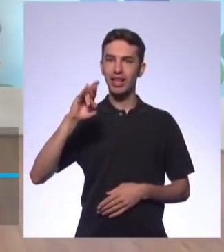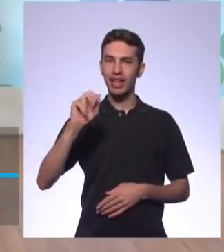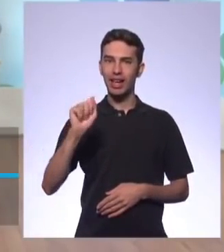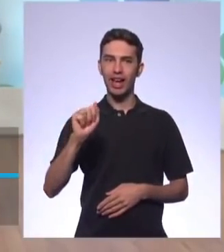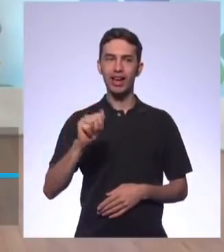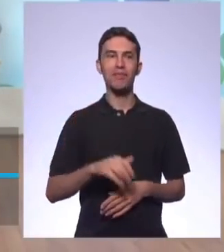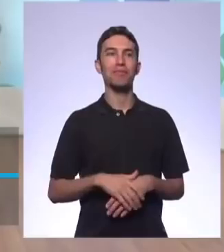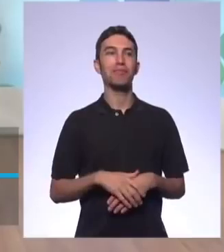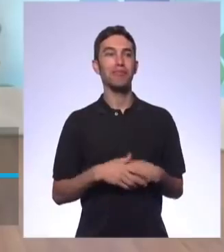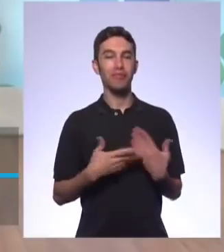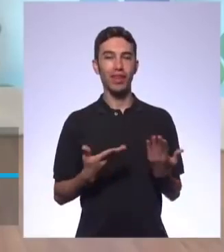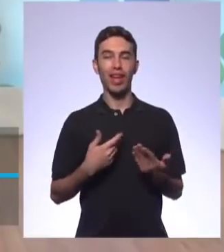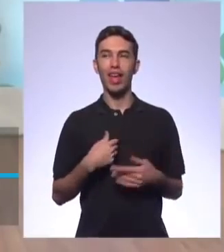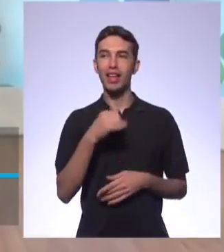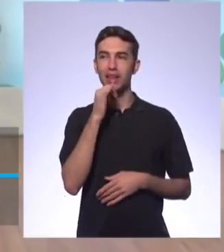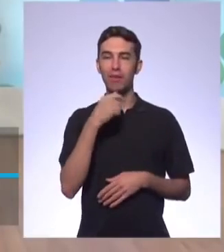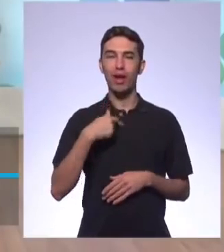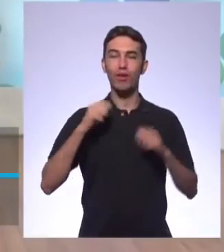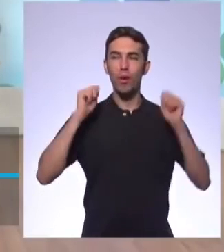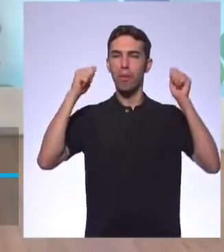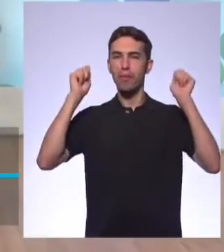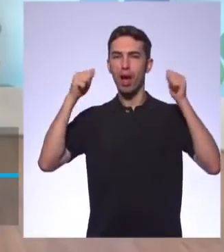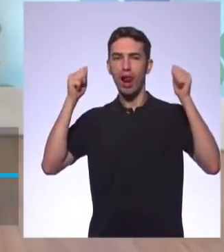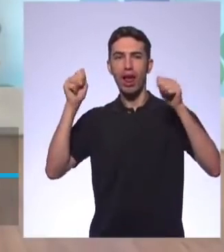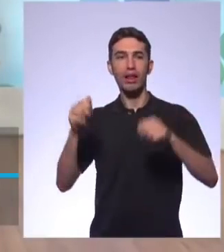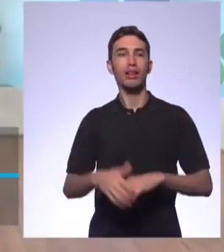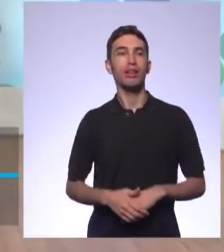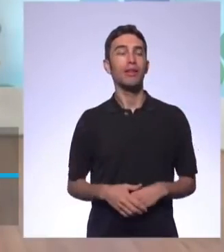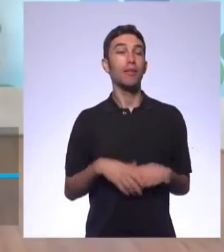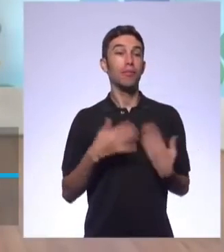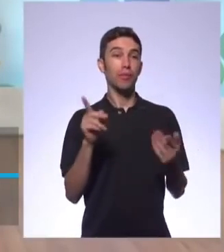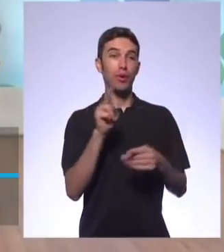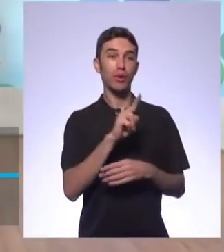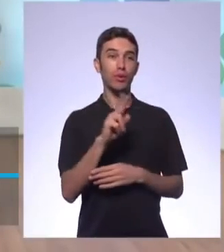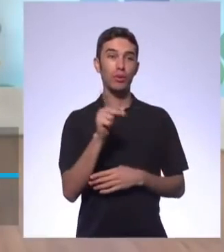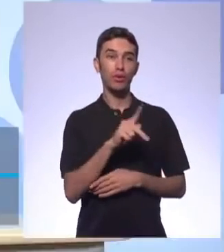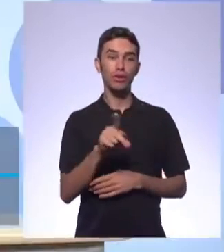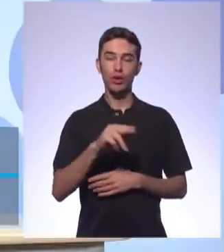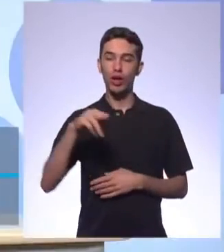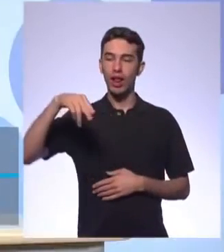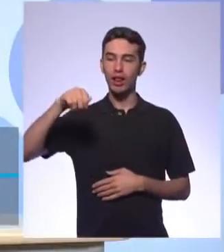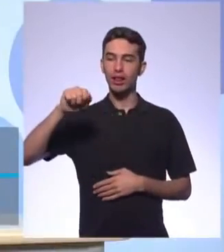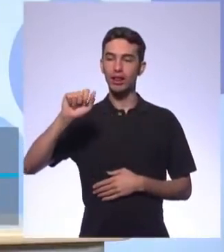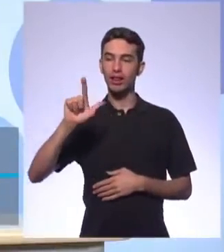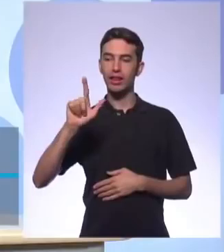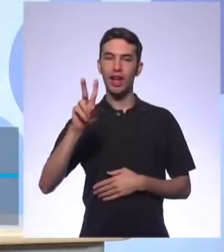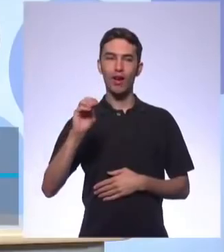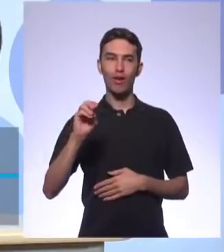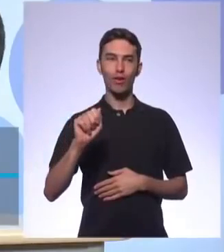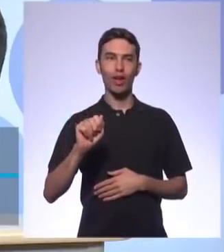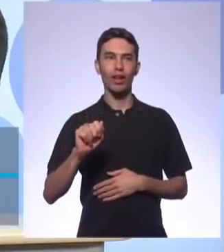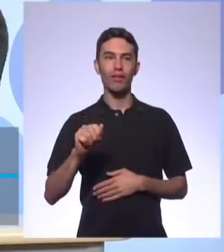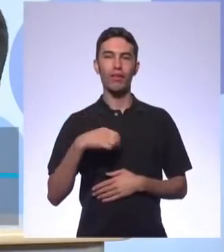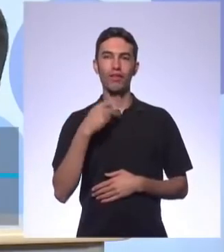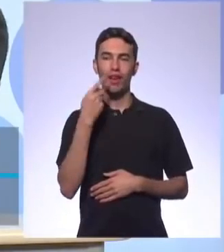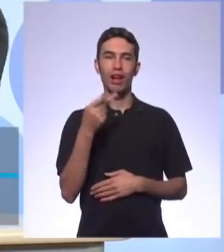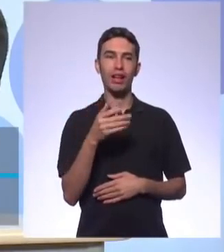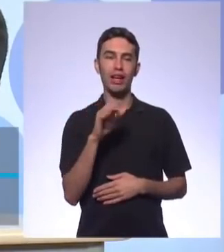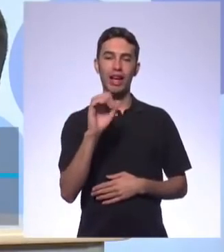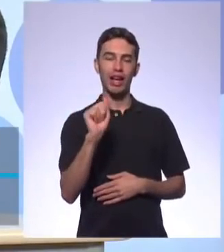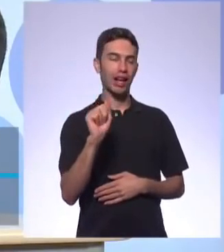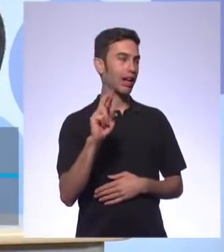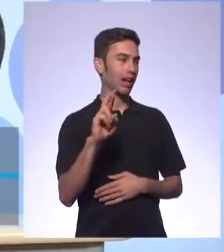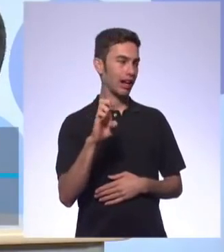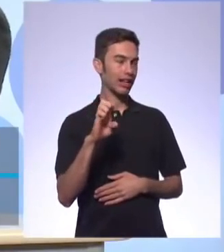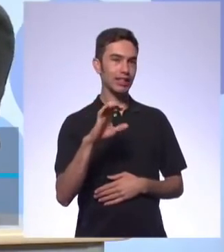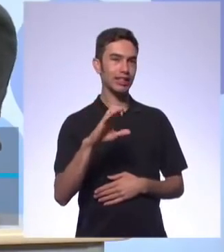danceteria? isso é verdade. Tem uma professora aqui, ó, a professora Nalva, colocou que os avós delas dizia carece, que é a mesma